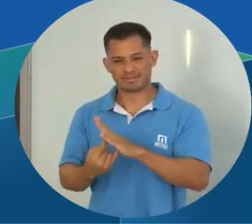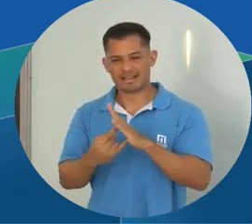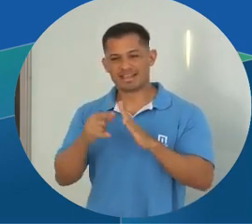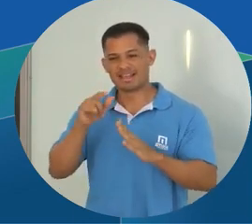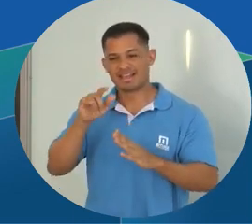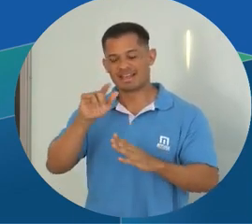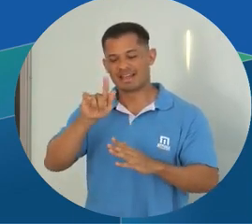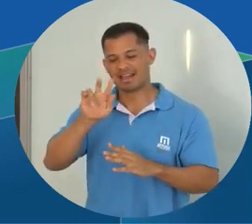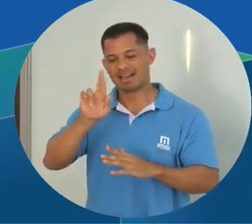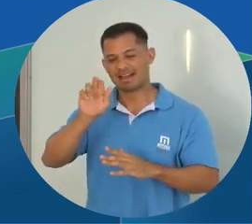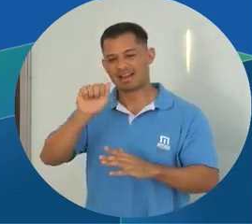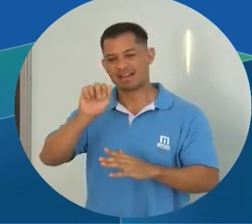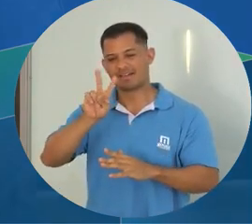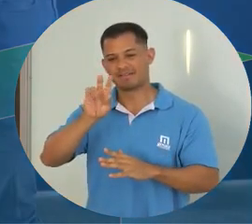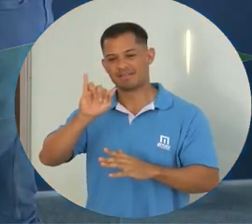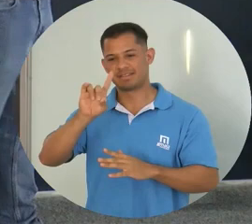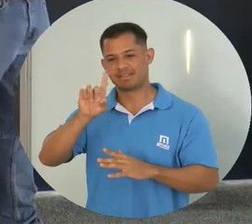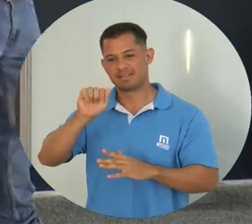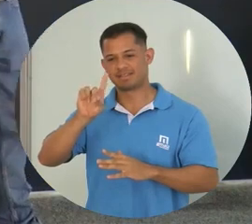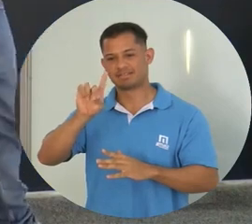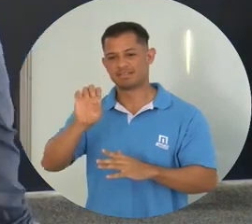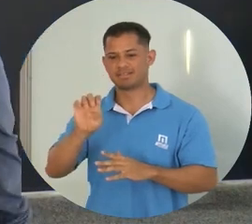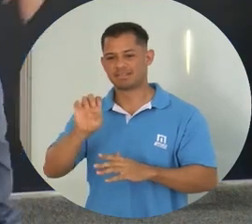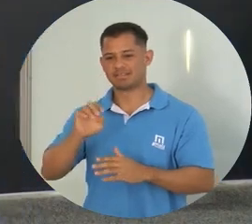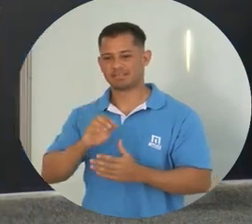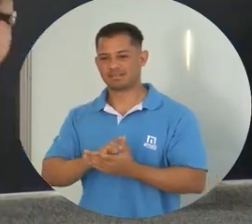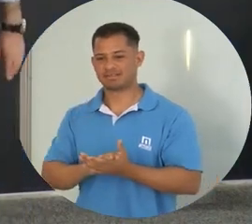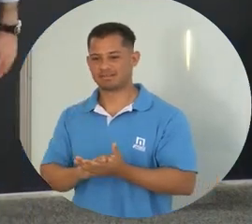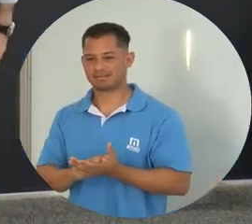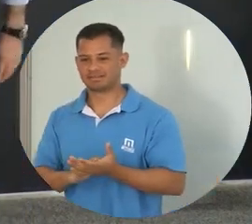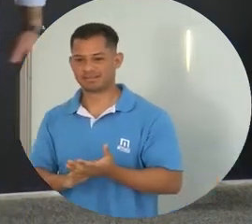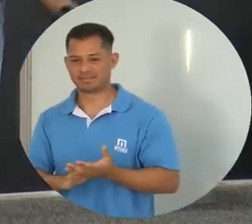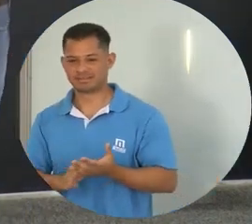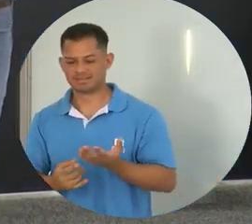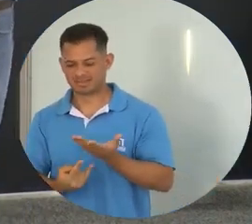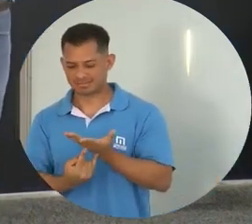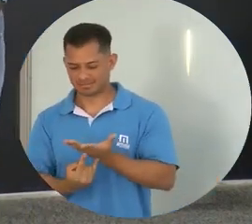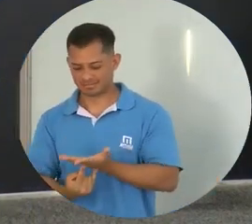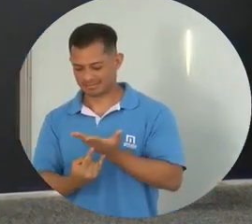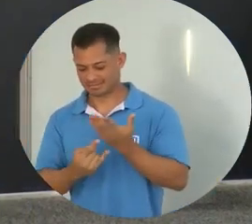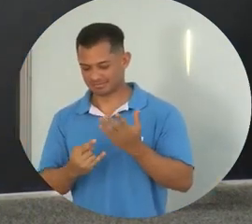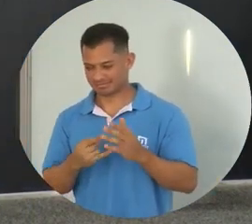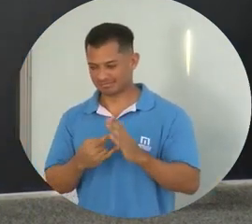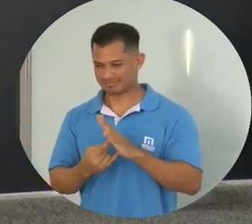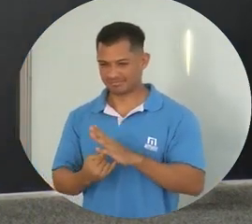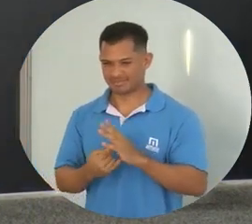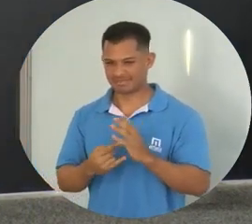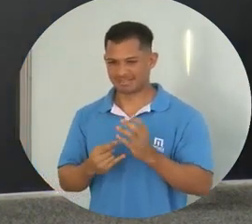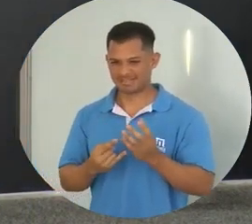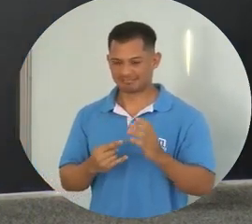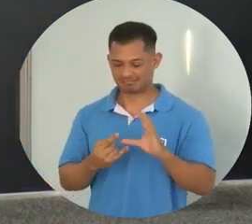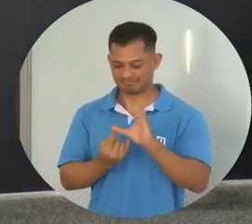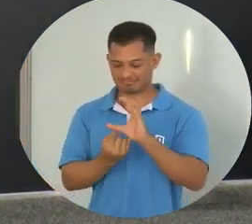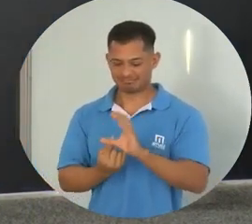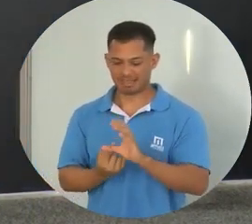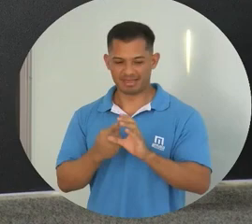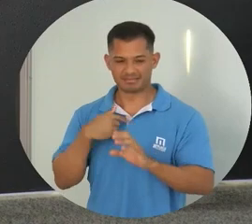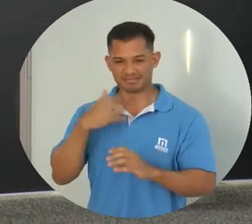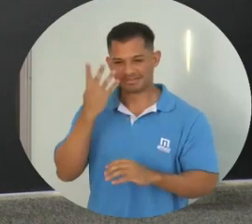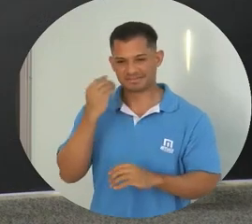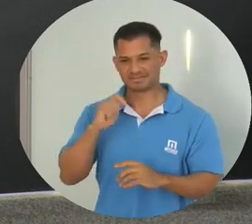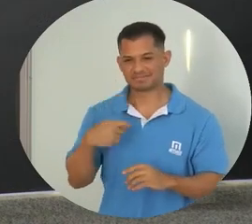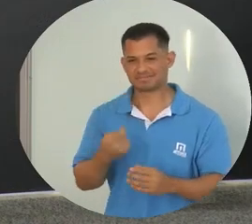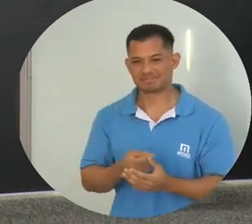um tema, né, investigações geológicas, como colocou ali o Leandro, o fator de segurança, caso você conheça a